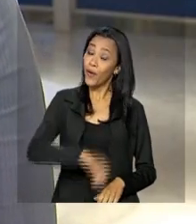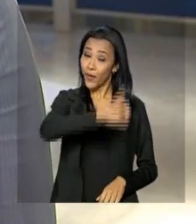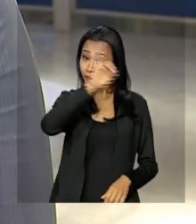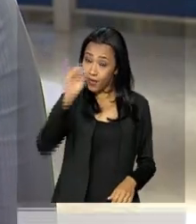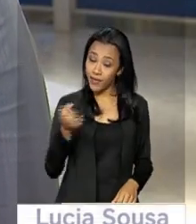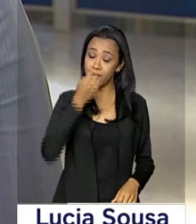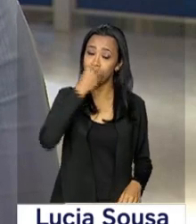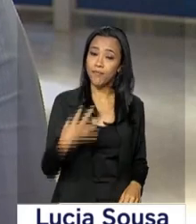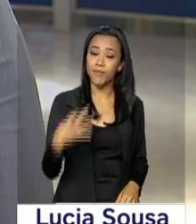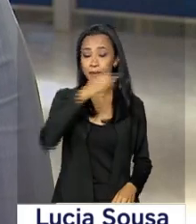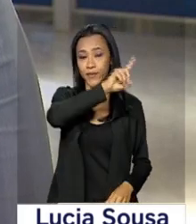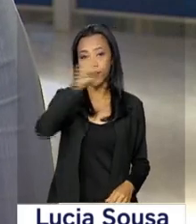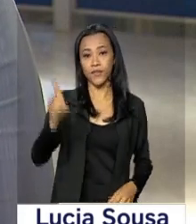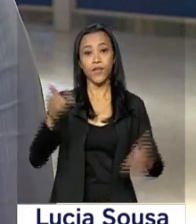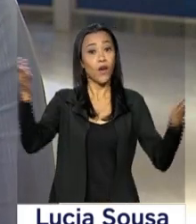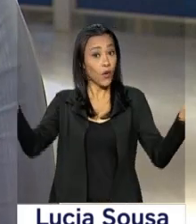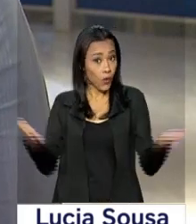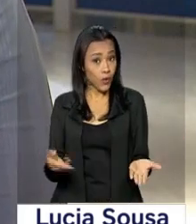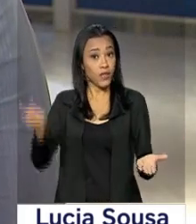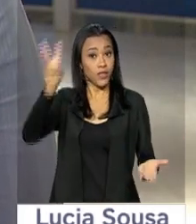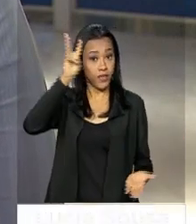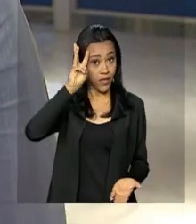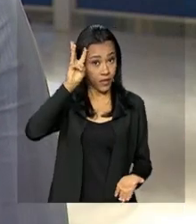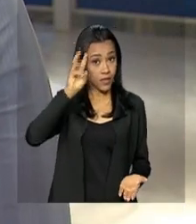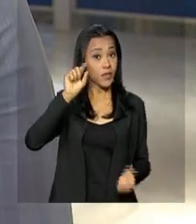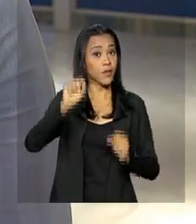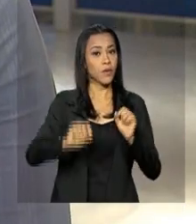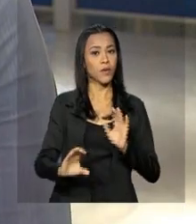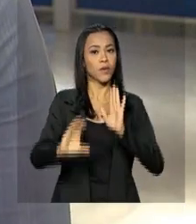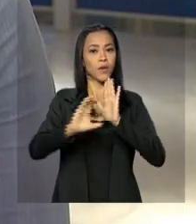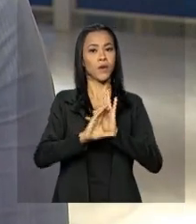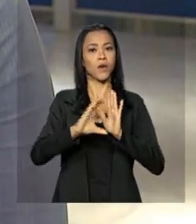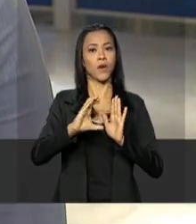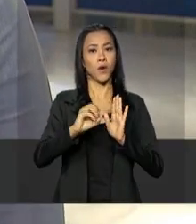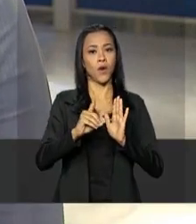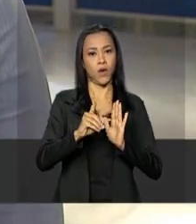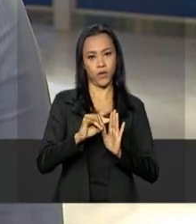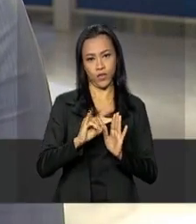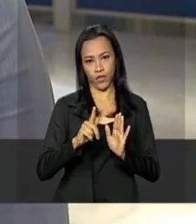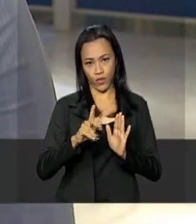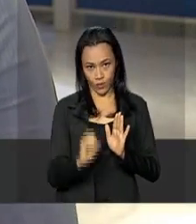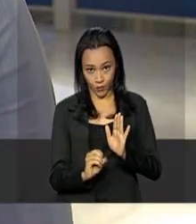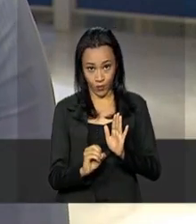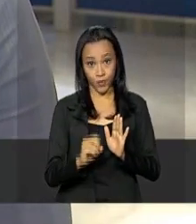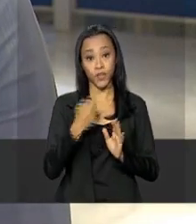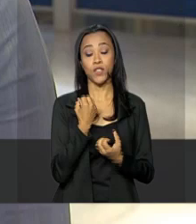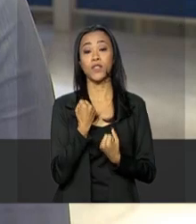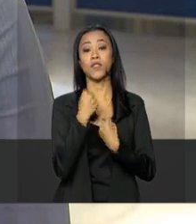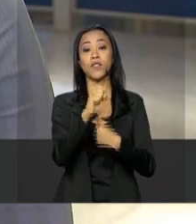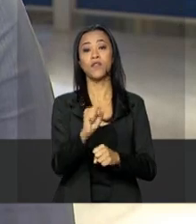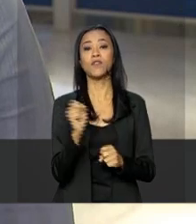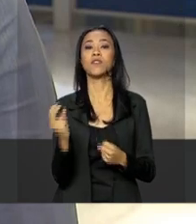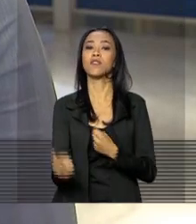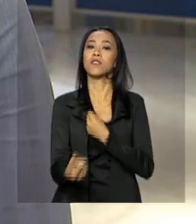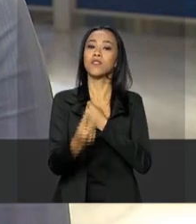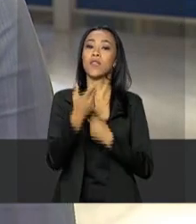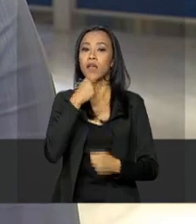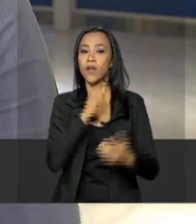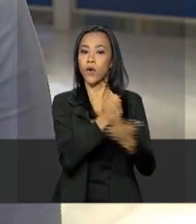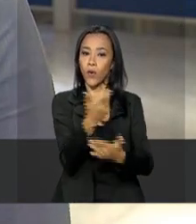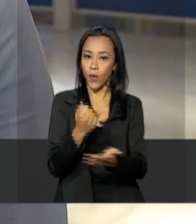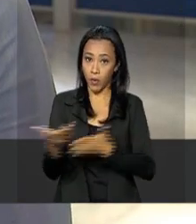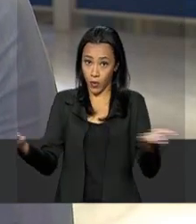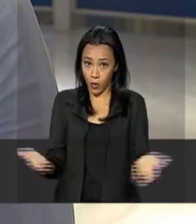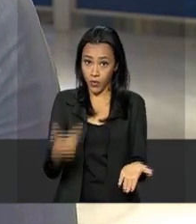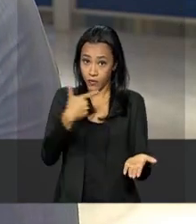Olá, bom dia. Hoje, terça-feira, o Código de Defesa do Consumidor completa 28 anos. Hoje,